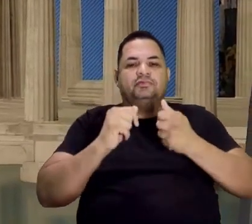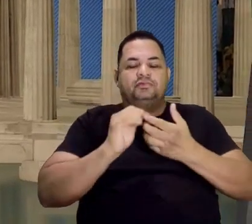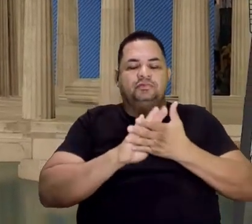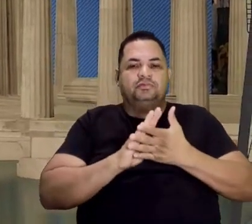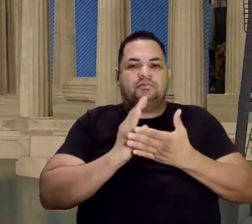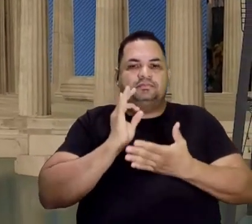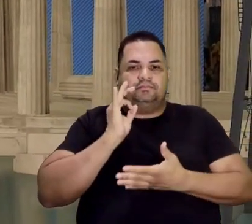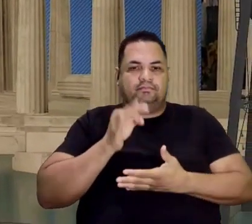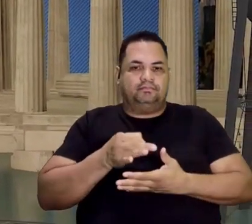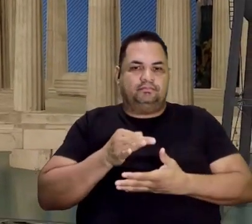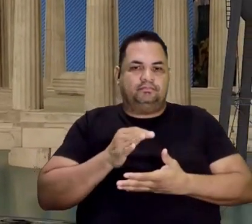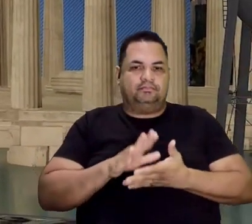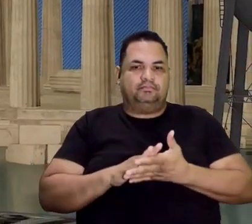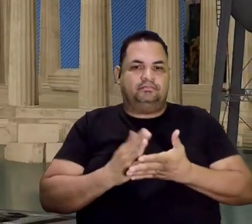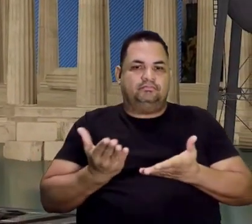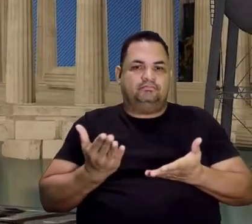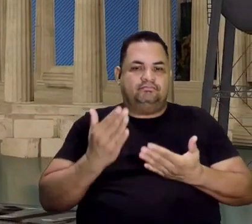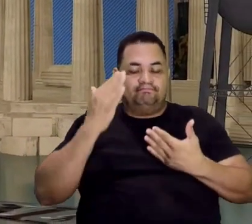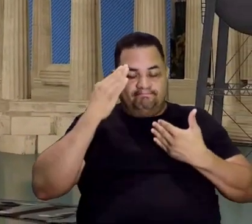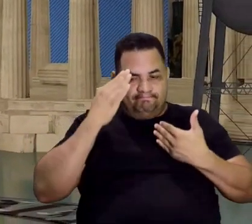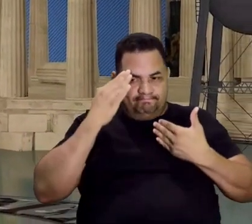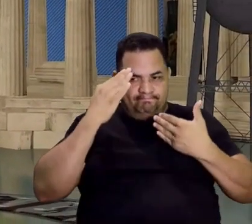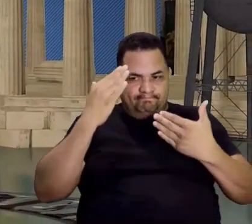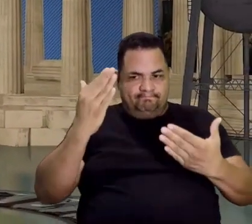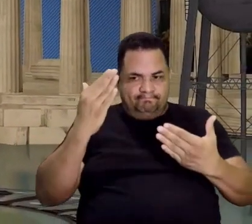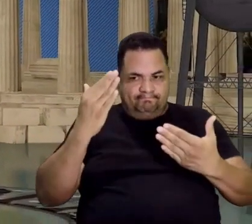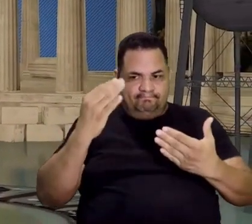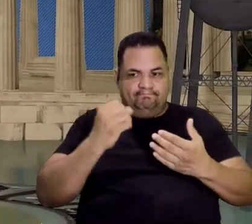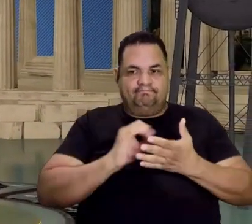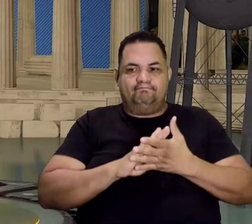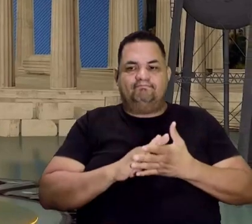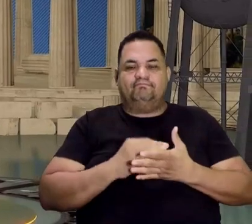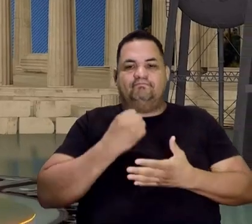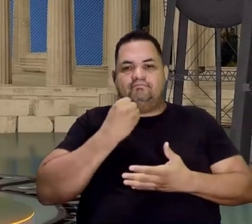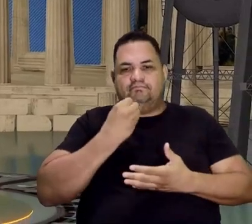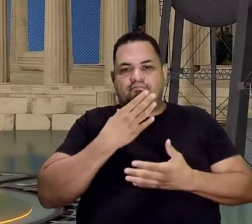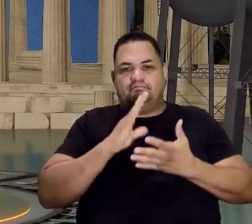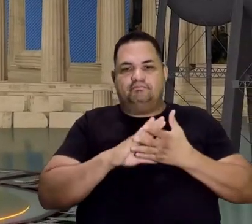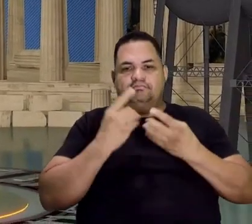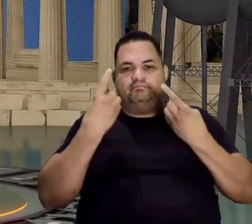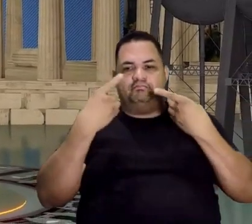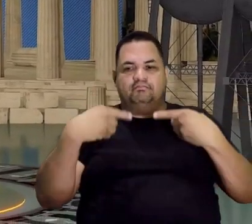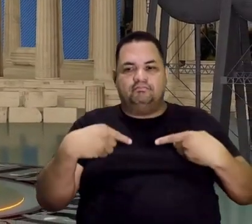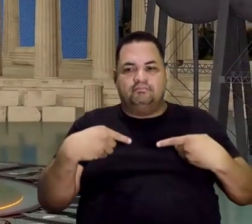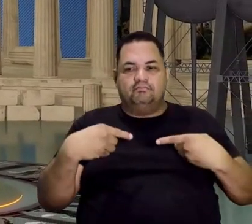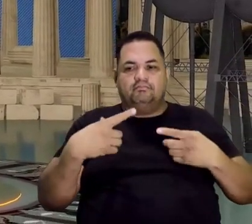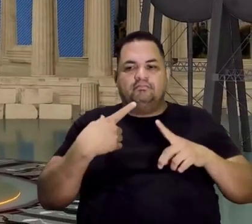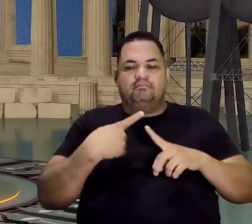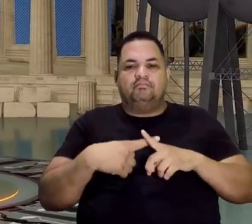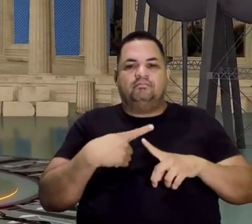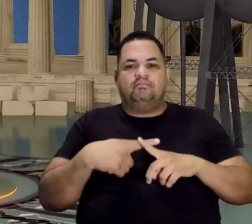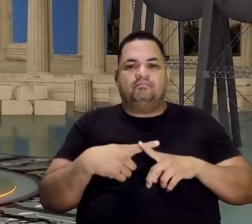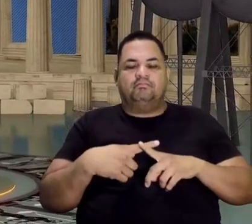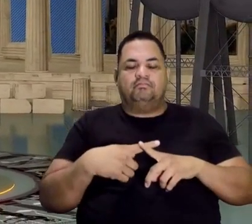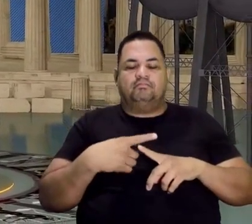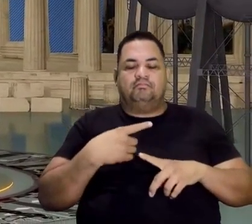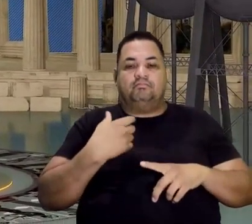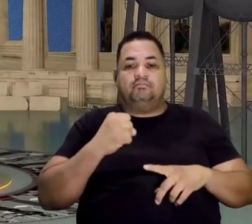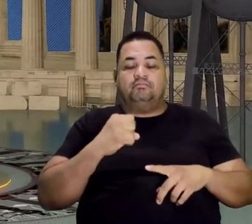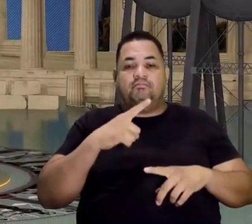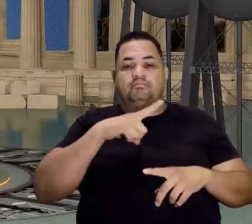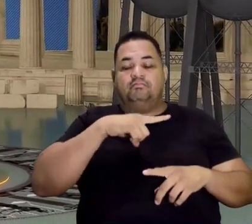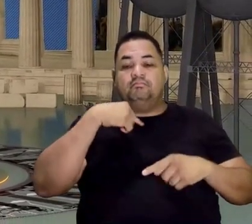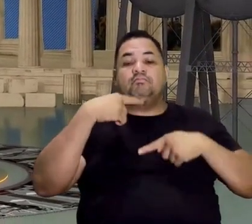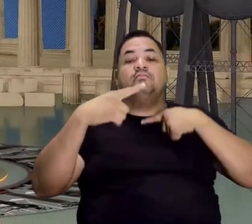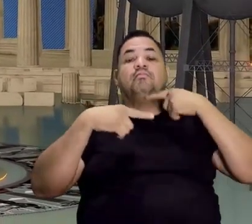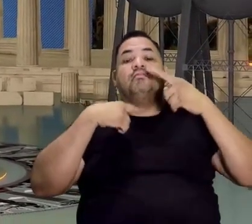avaliação, né? E eu só tenho a desejar para vocês boa sorte, boa avaliação, porque, e se houver